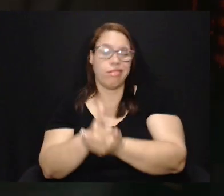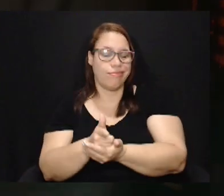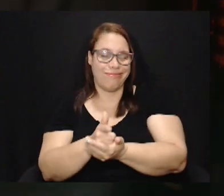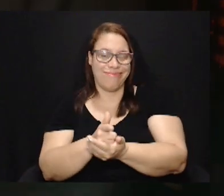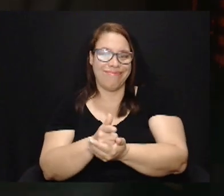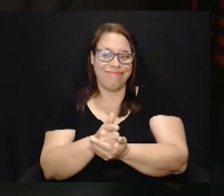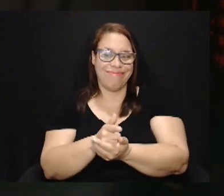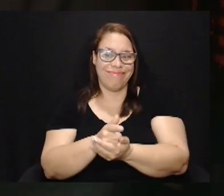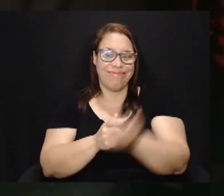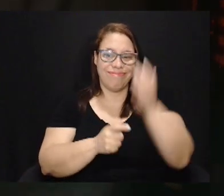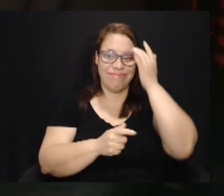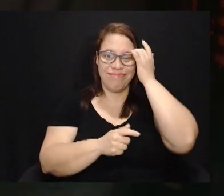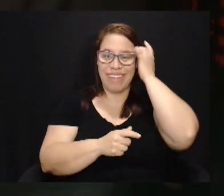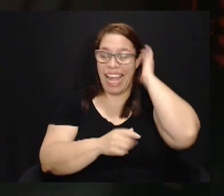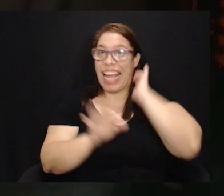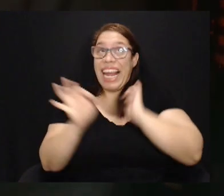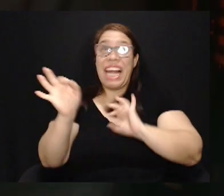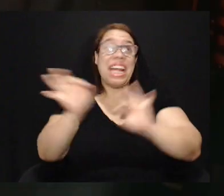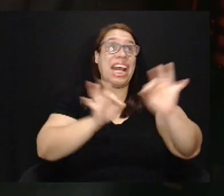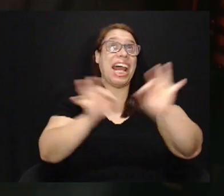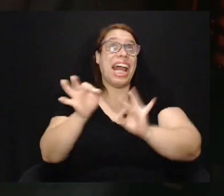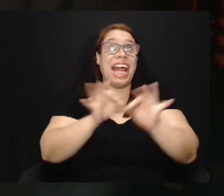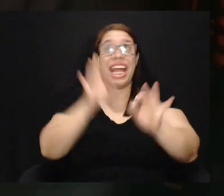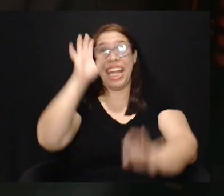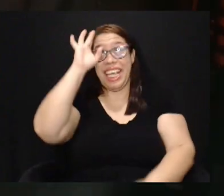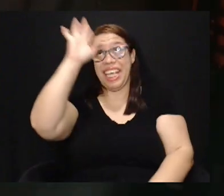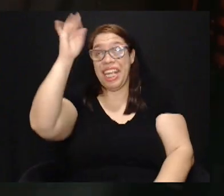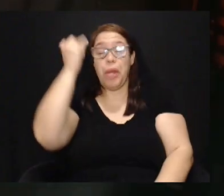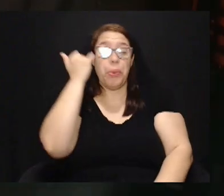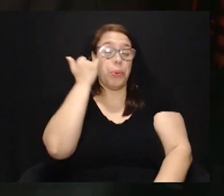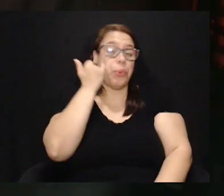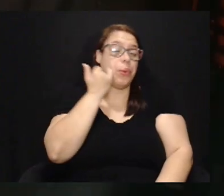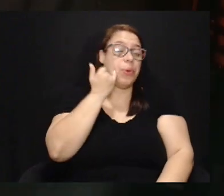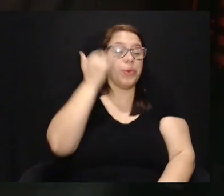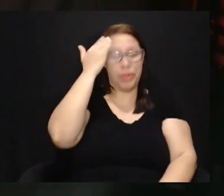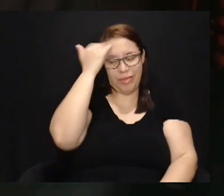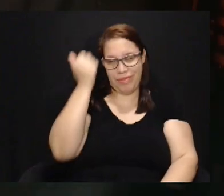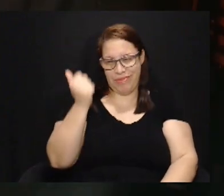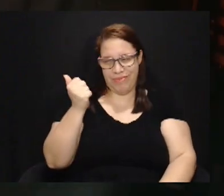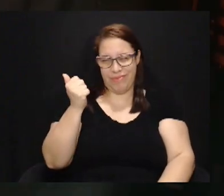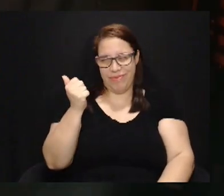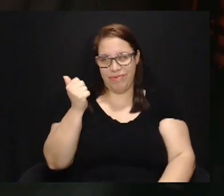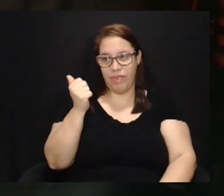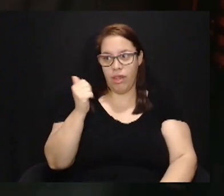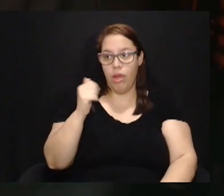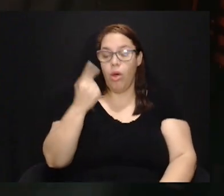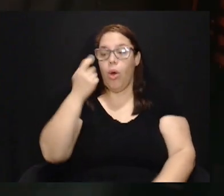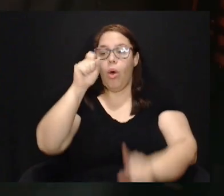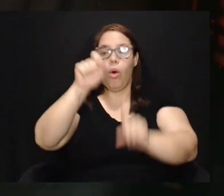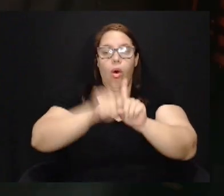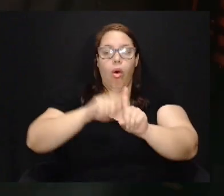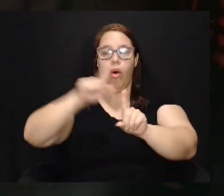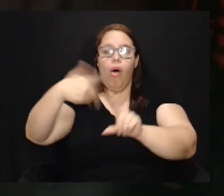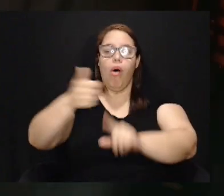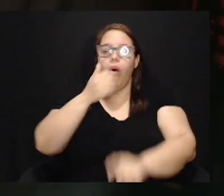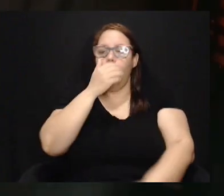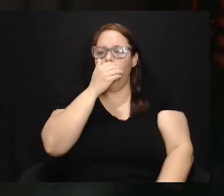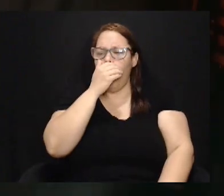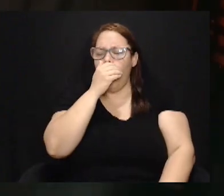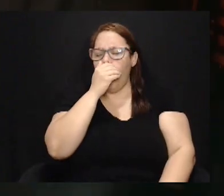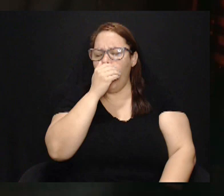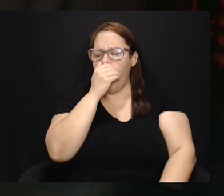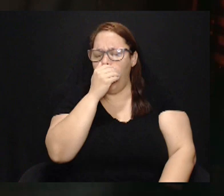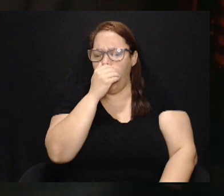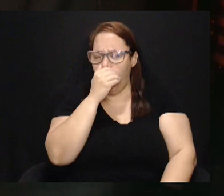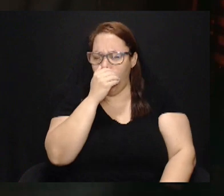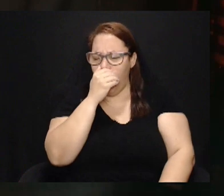planos mirabolantes, aquelas dietas que você sabe que você vai conseguir fazer ela um mês, mas daí depois você vai parar para pensar, poxa vida, mas estou gastando